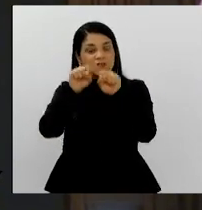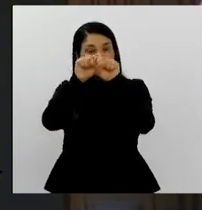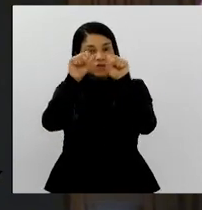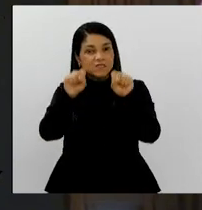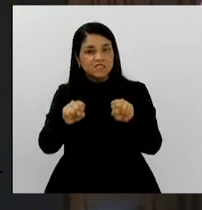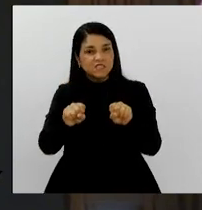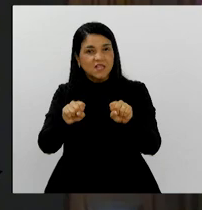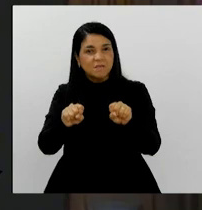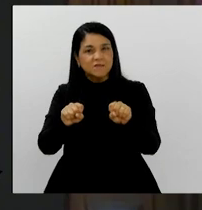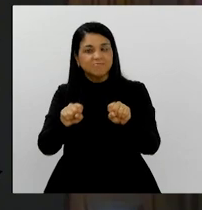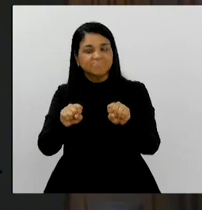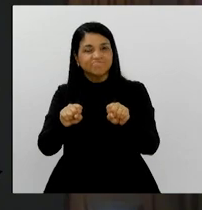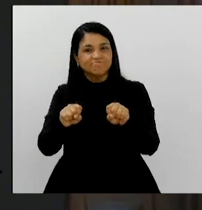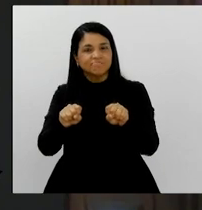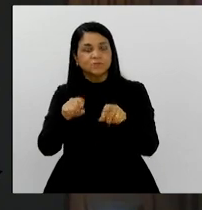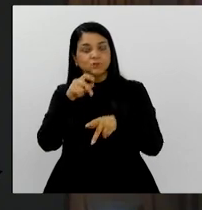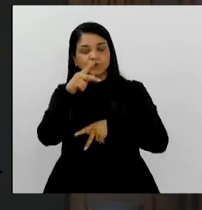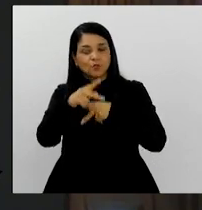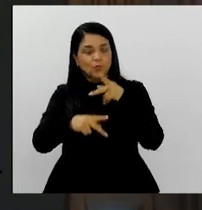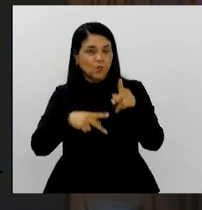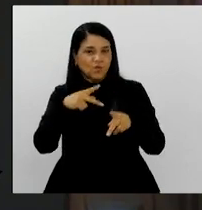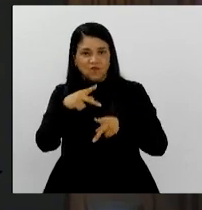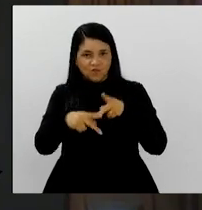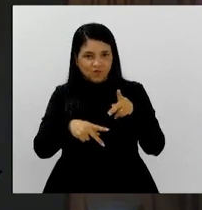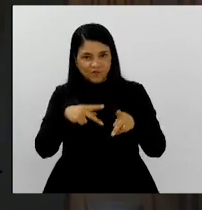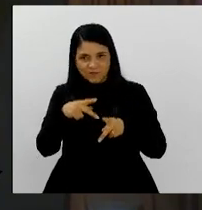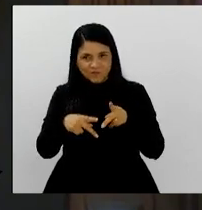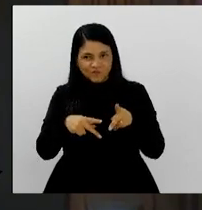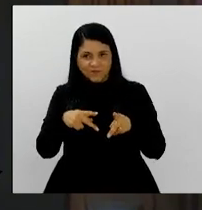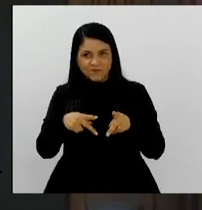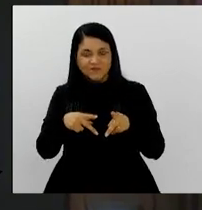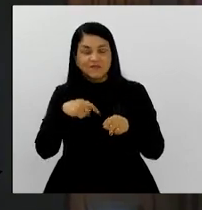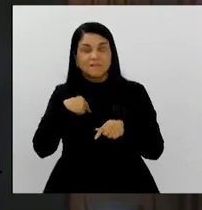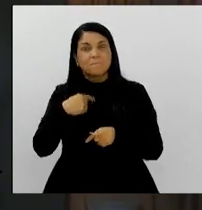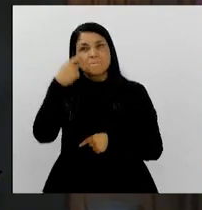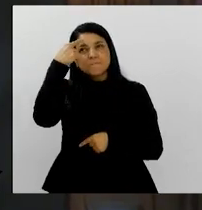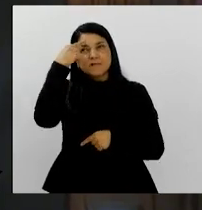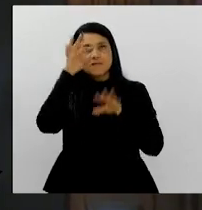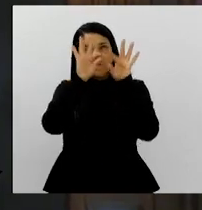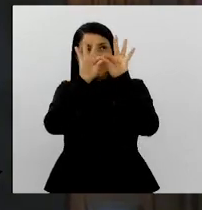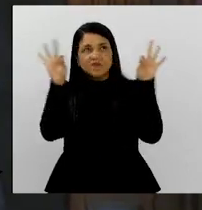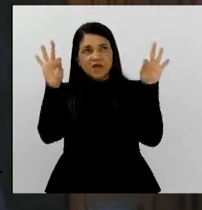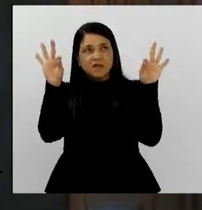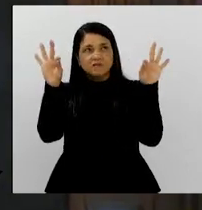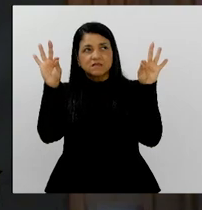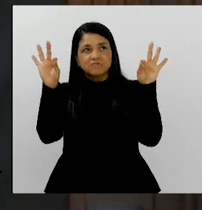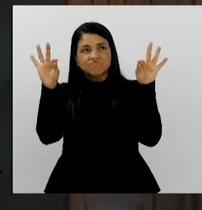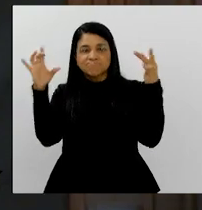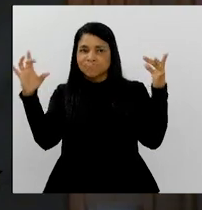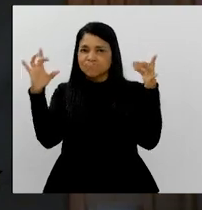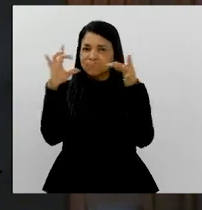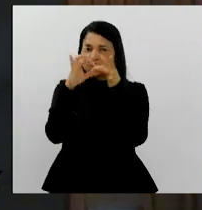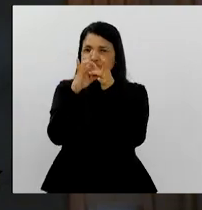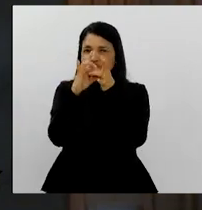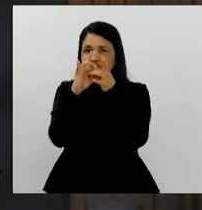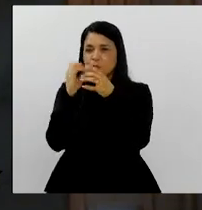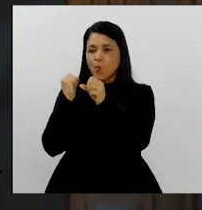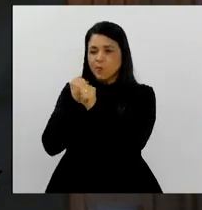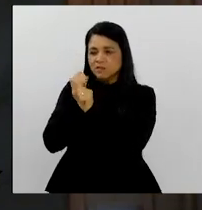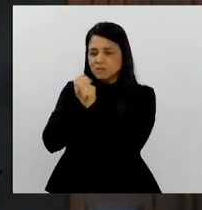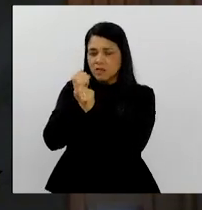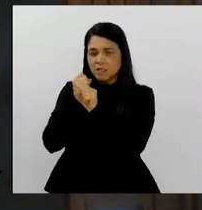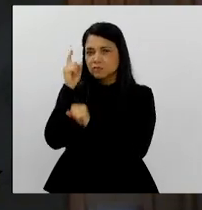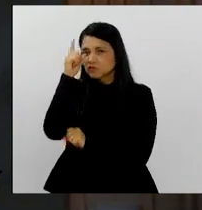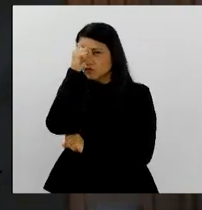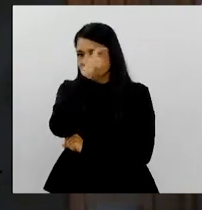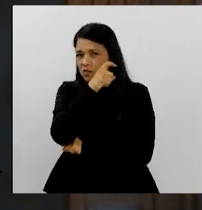de um povo. E se a gente pensa nessa frase, combinada com todos esses anos de dificuldade e